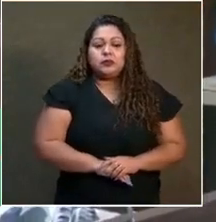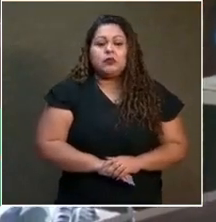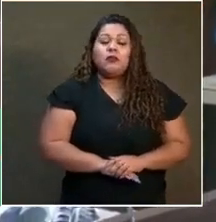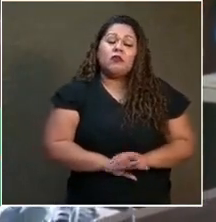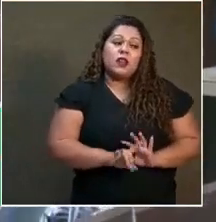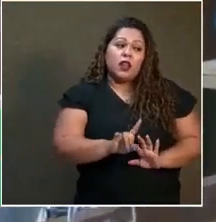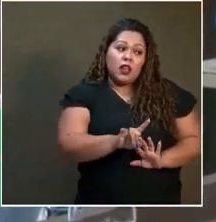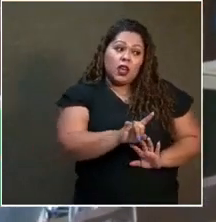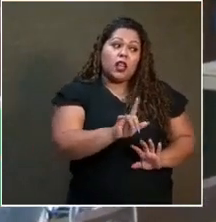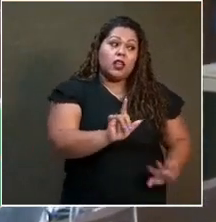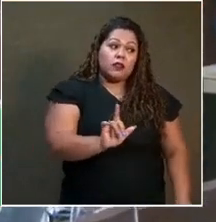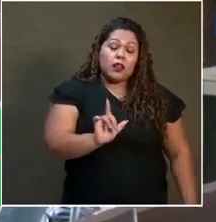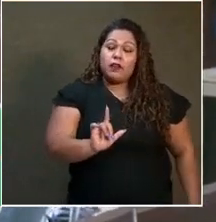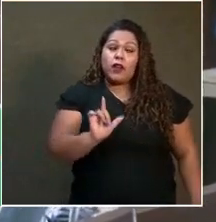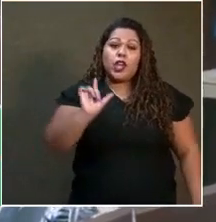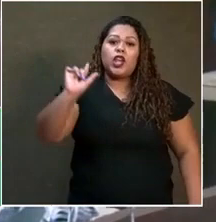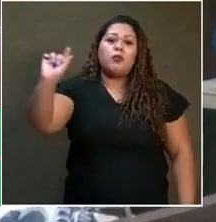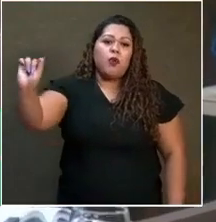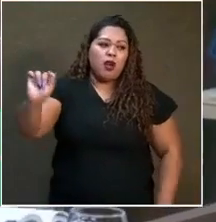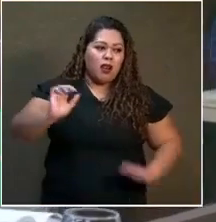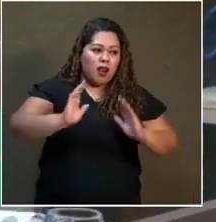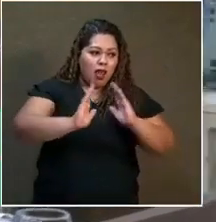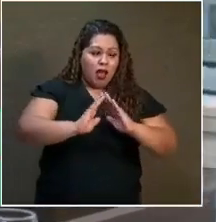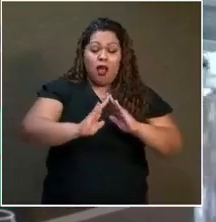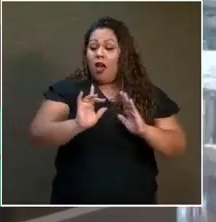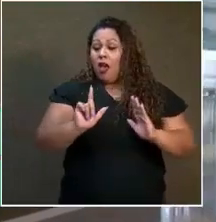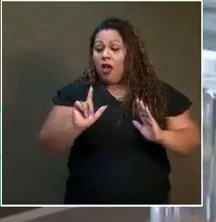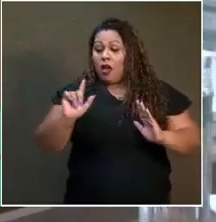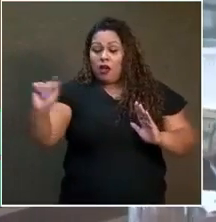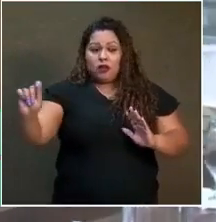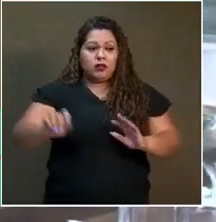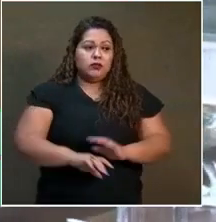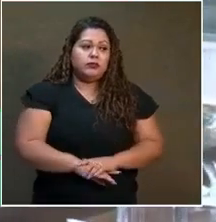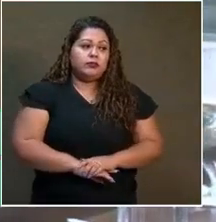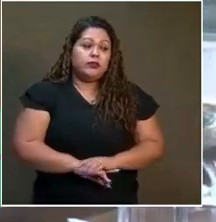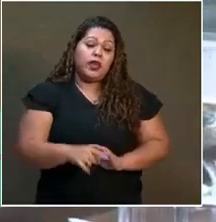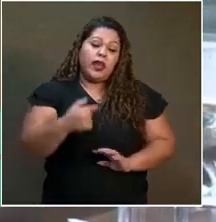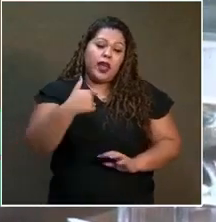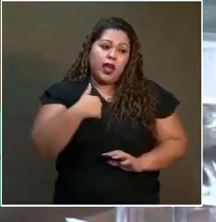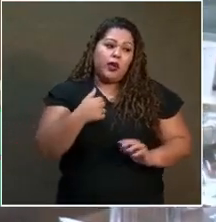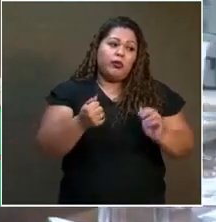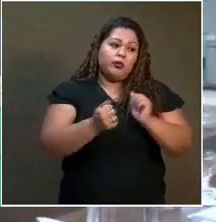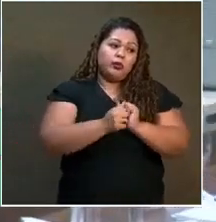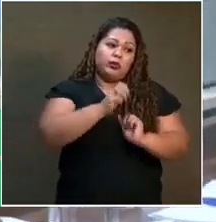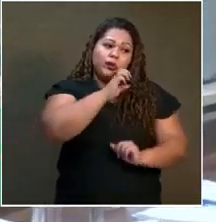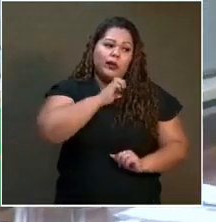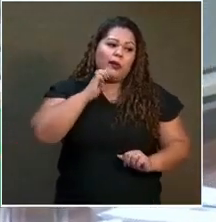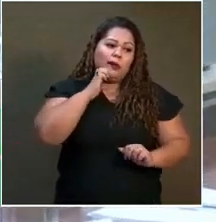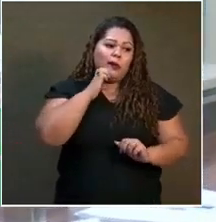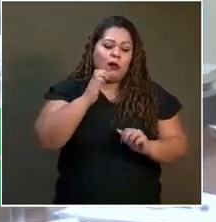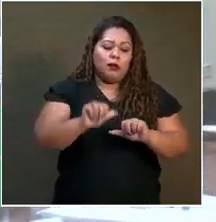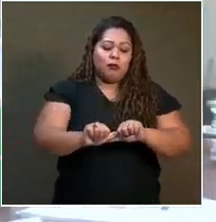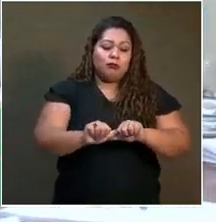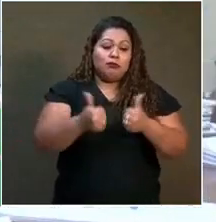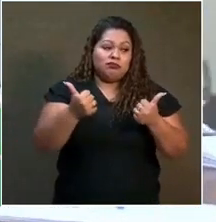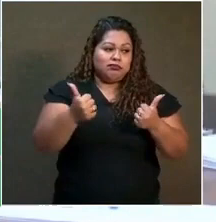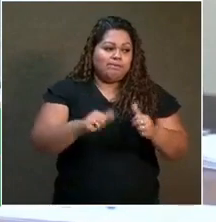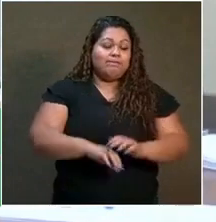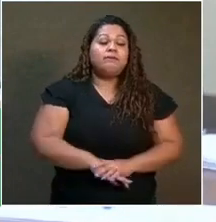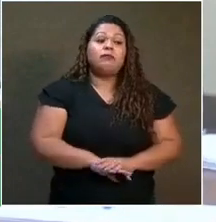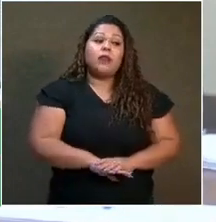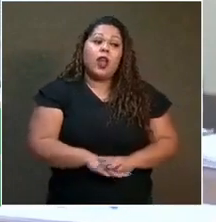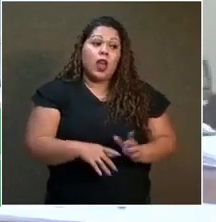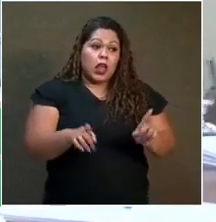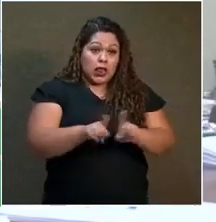que estava indo embora da casa, esclarecendo, eu e Emily estamos nos separando. Que Cássio disse